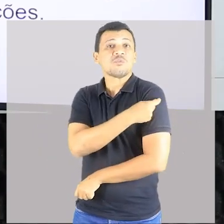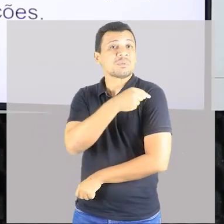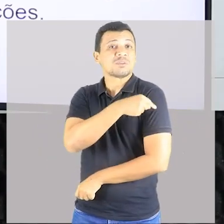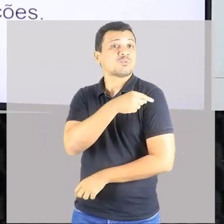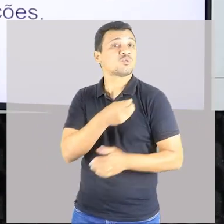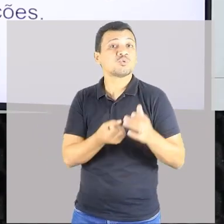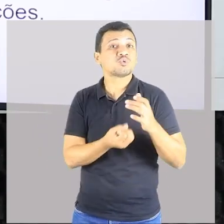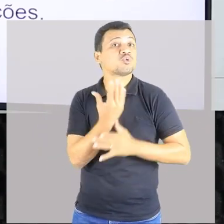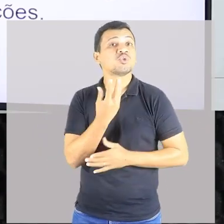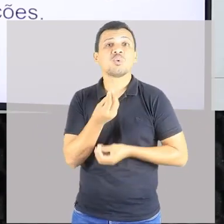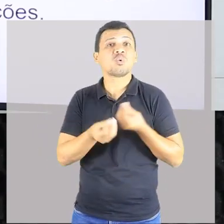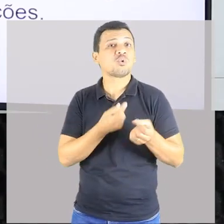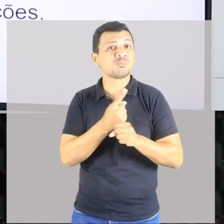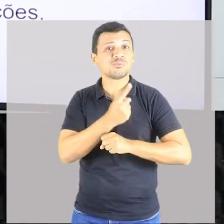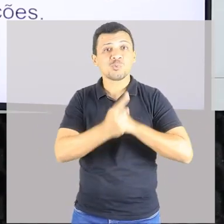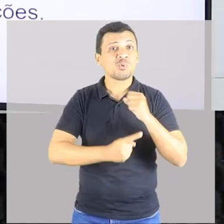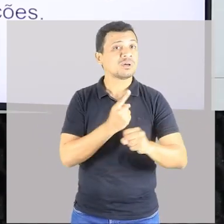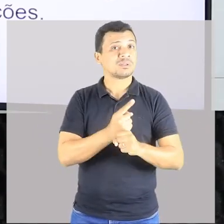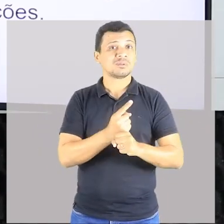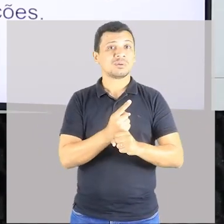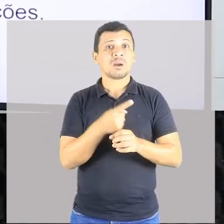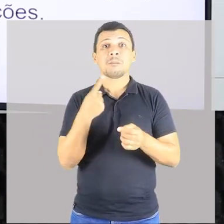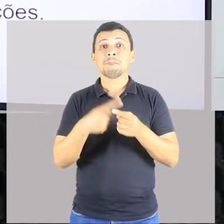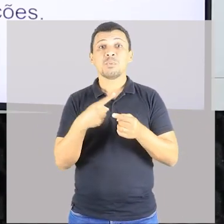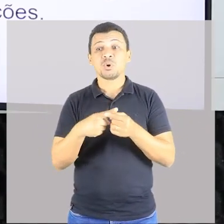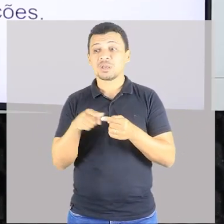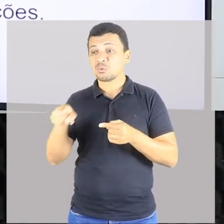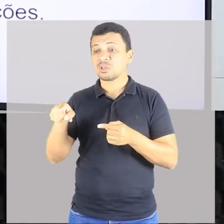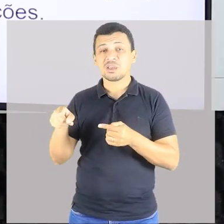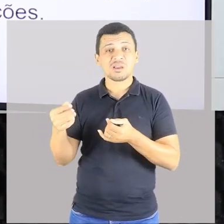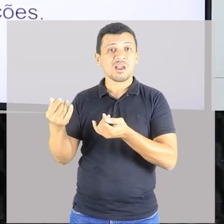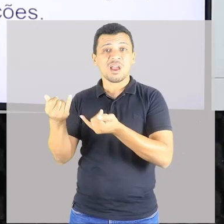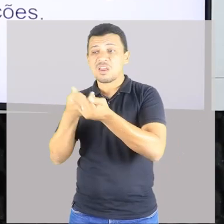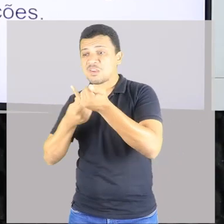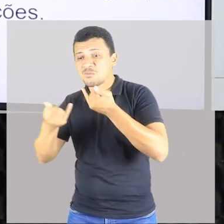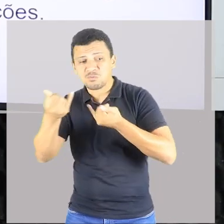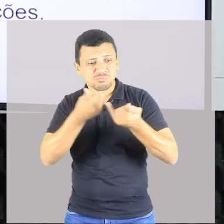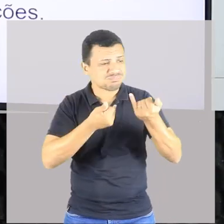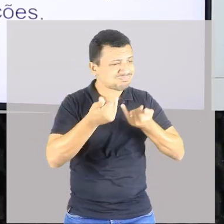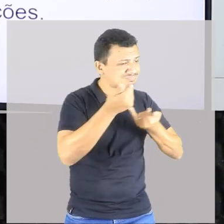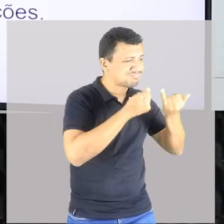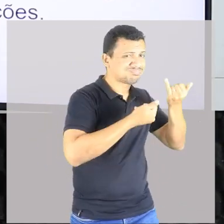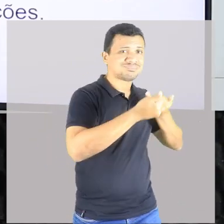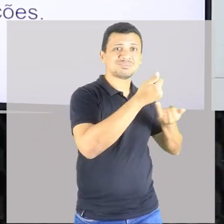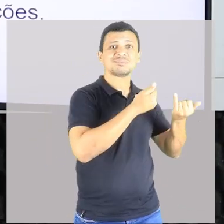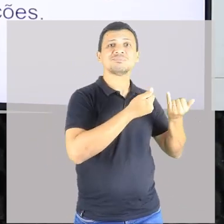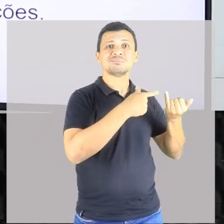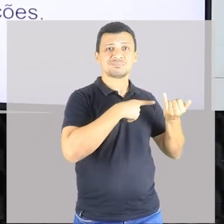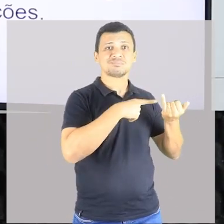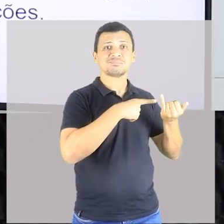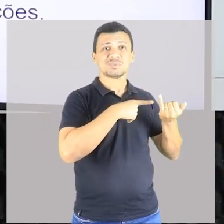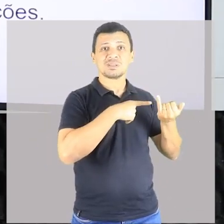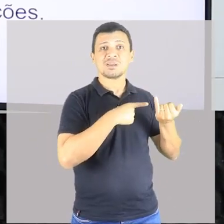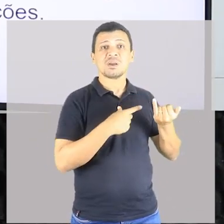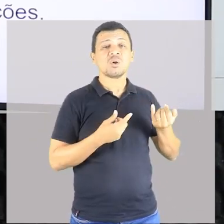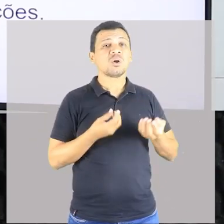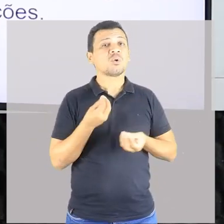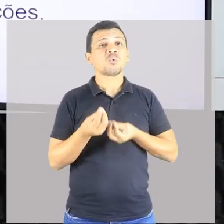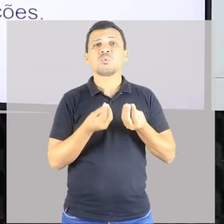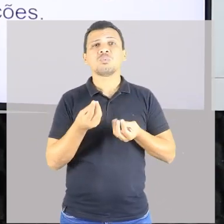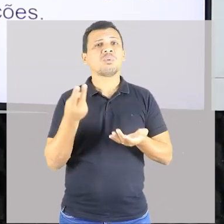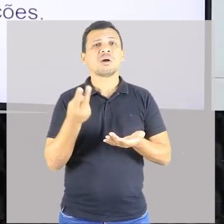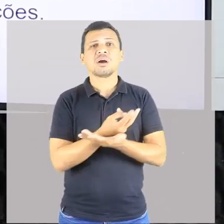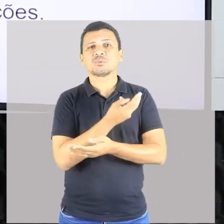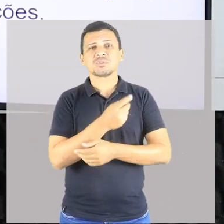né? Por quê? Principalmente trocas de informações de institutos, entre de estudos, tá certo? Isso,